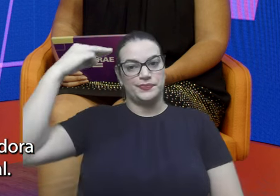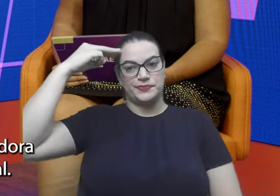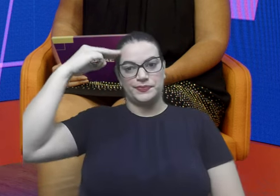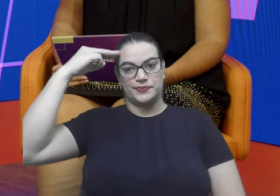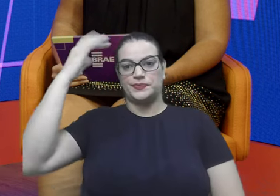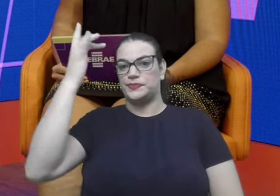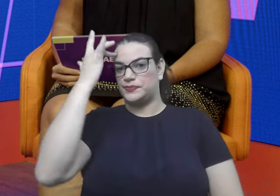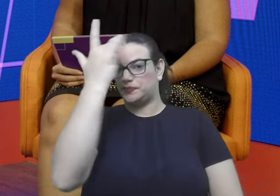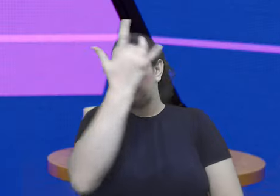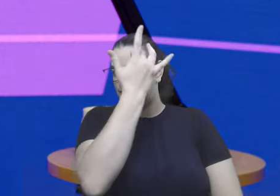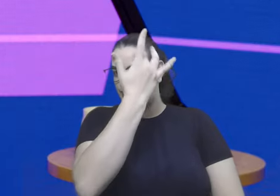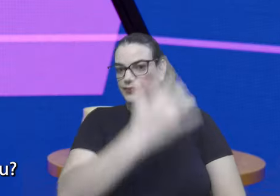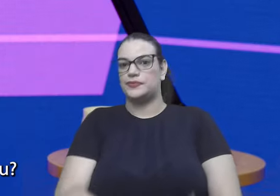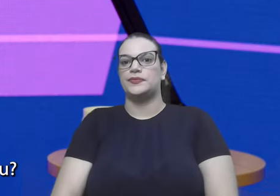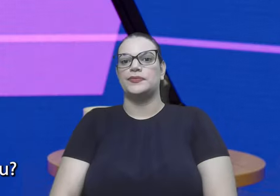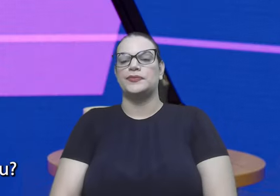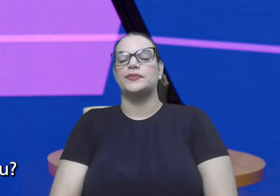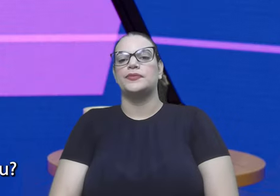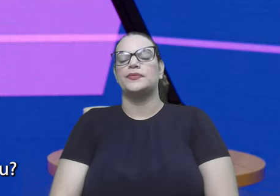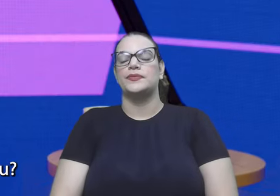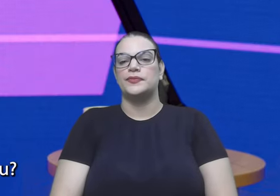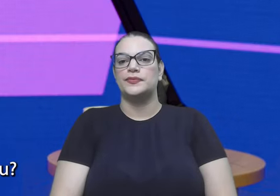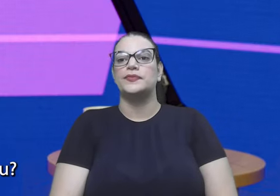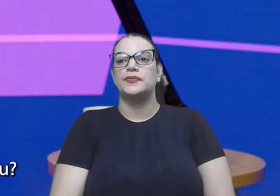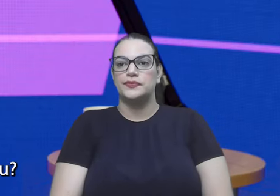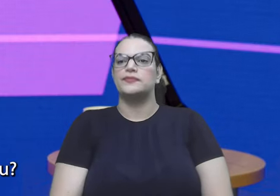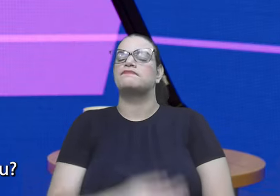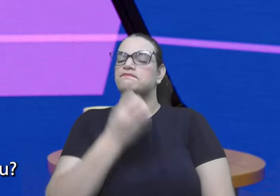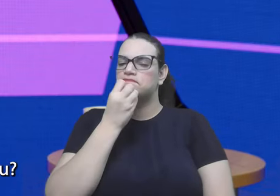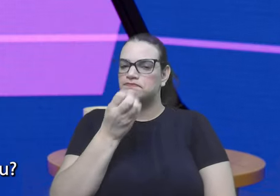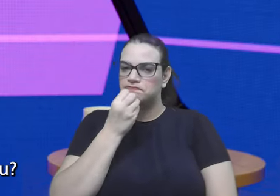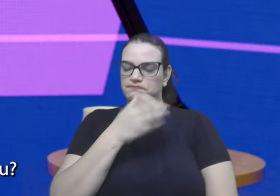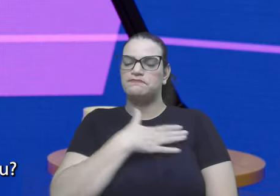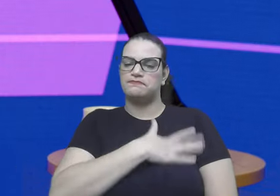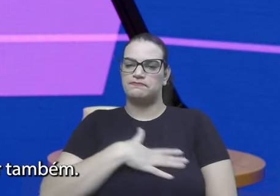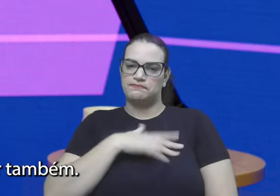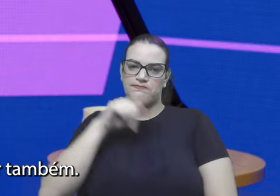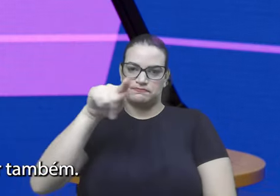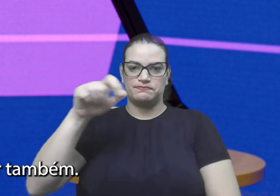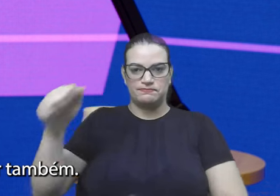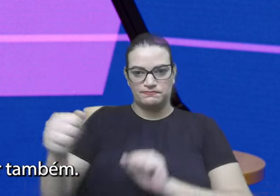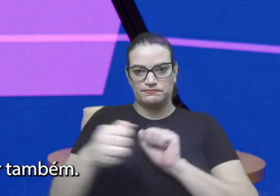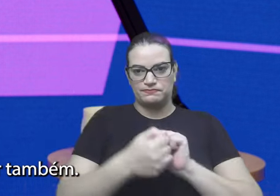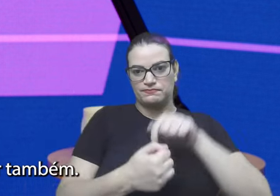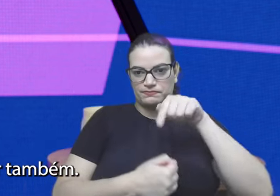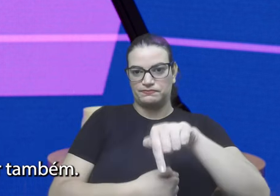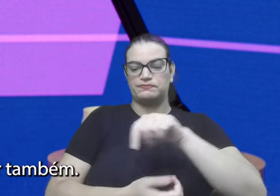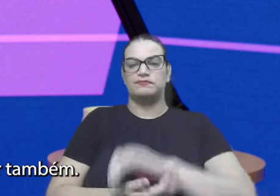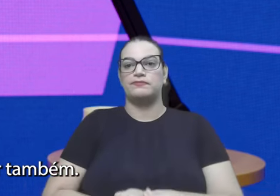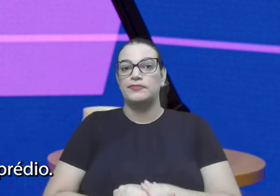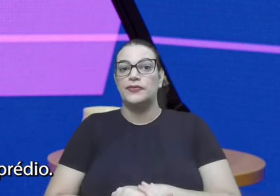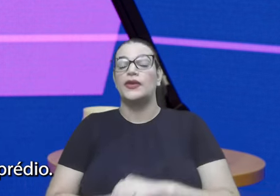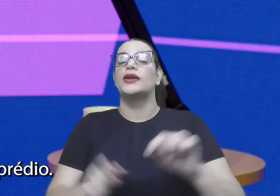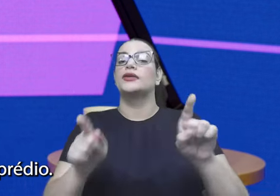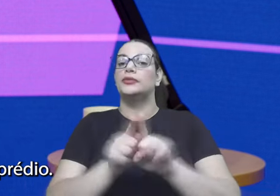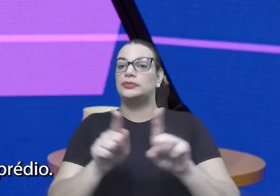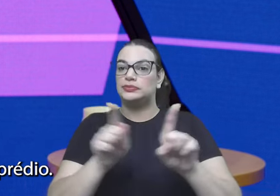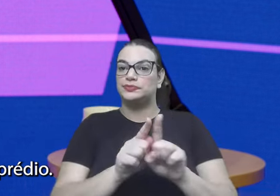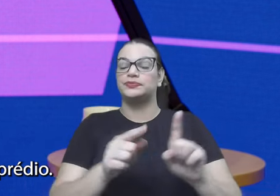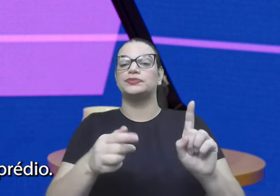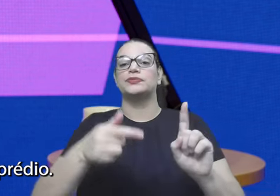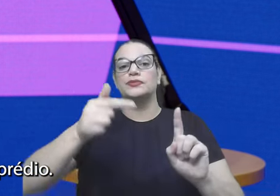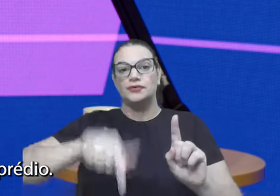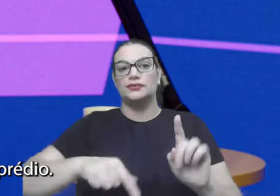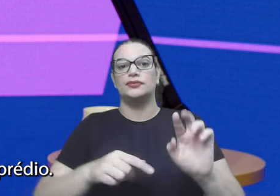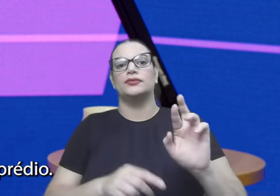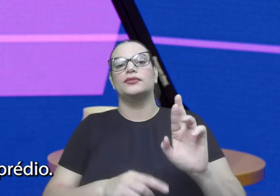Mental sensacional Obrigada que prazer ter você aqui viu e agora eu peço para se apresentar também Raissa